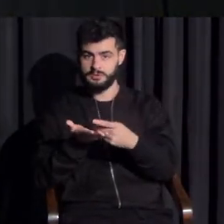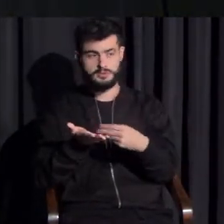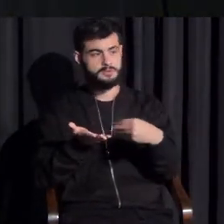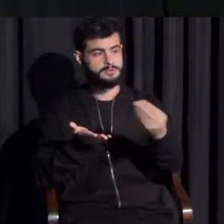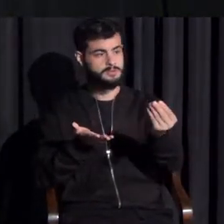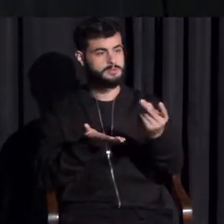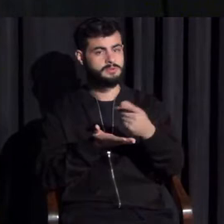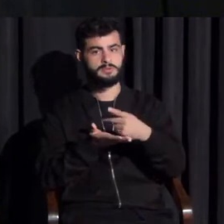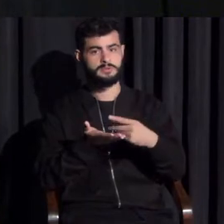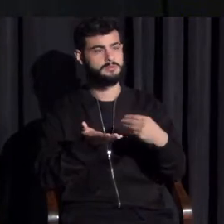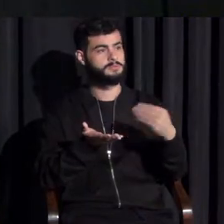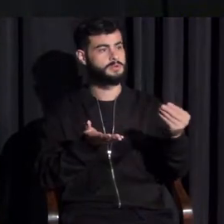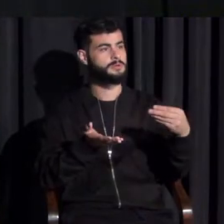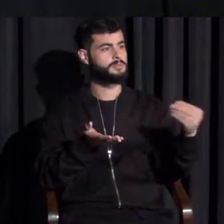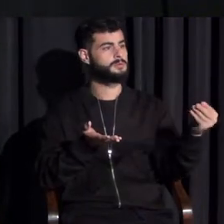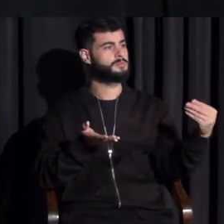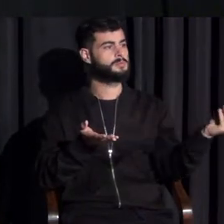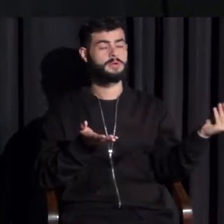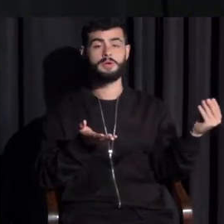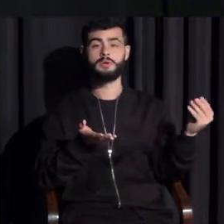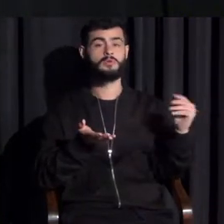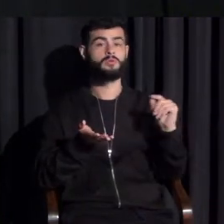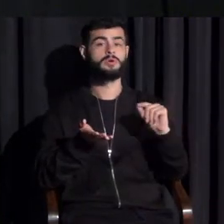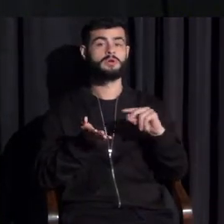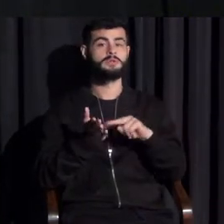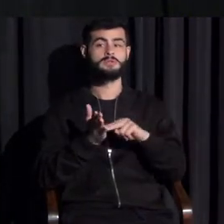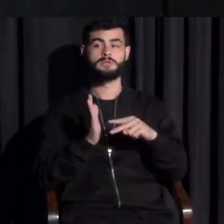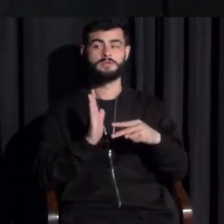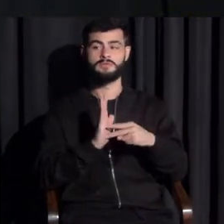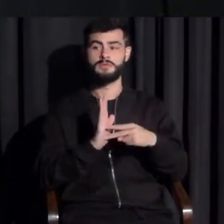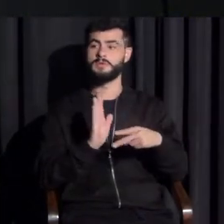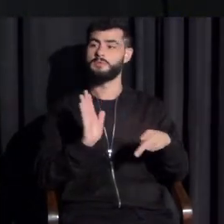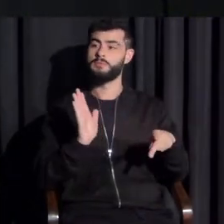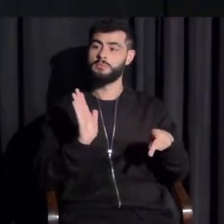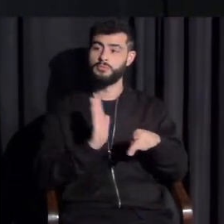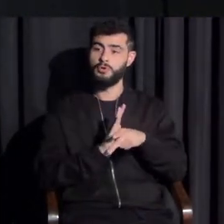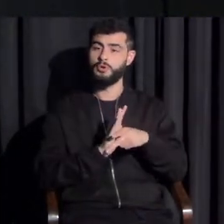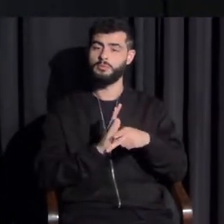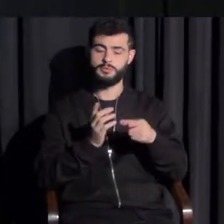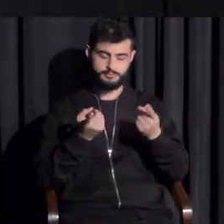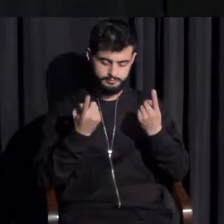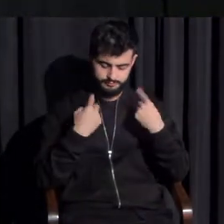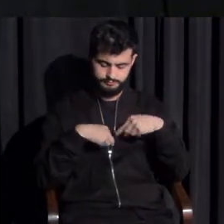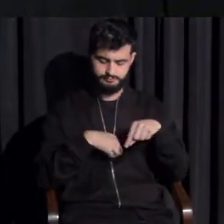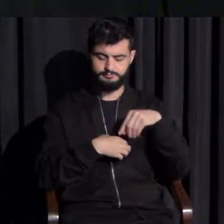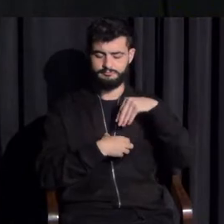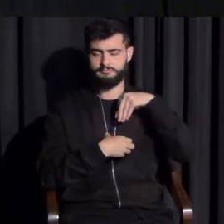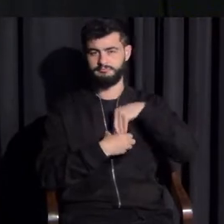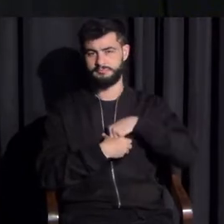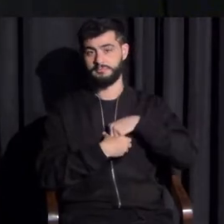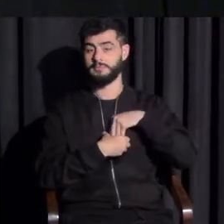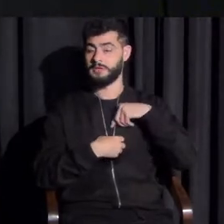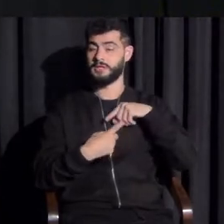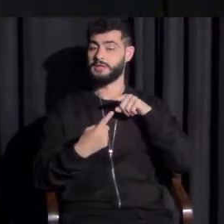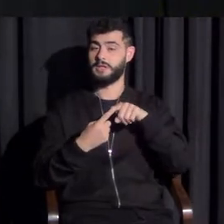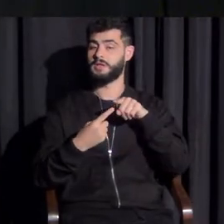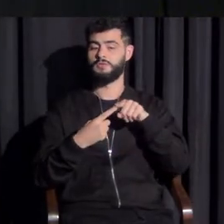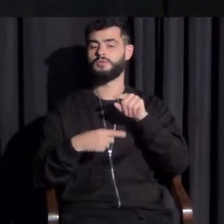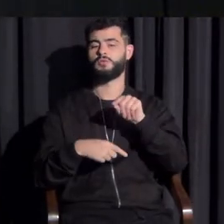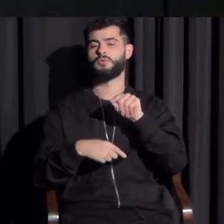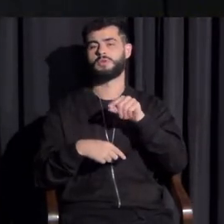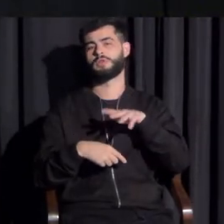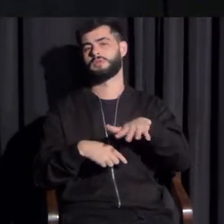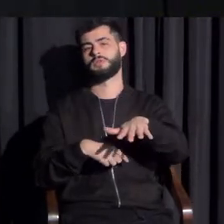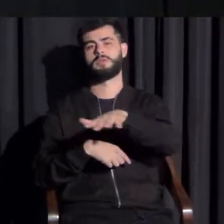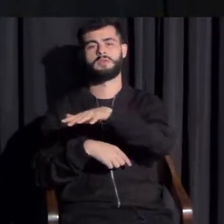desenho, nesse sentido, é algo que está encarnado, mas que se encarna sobre o papel e que vai